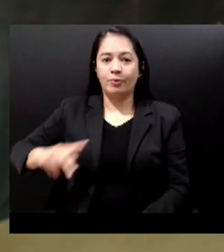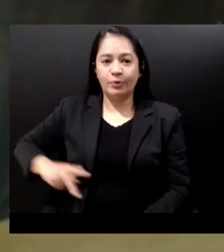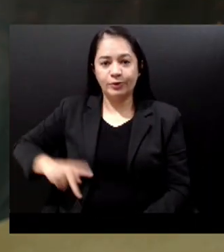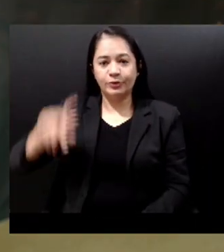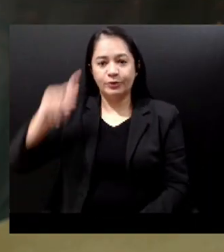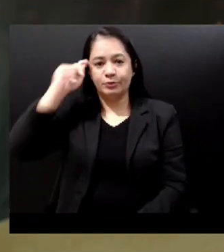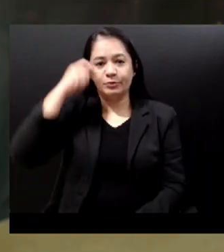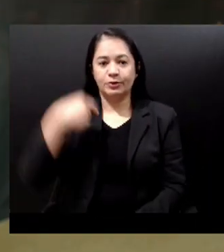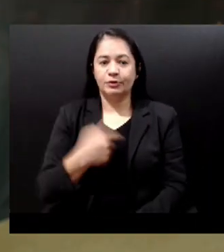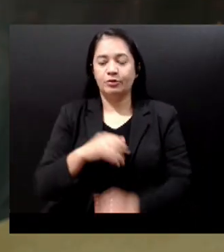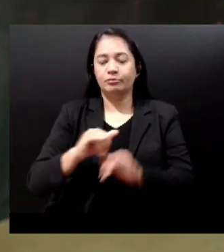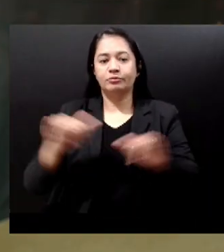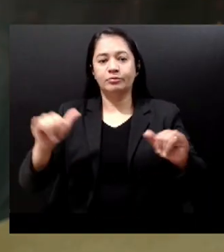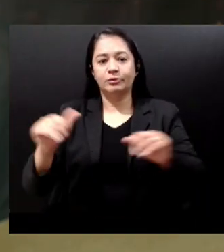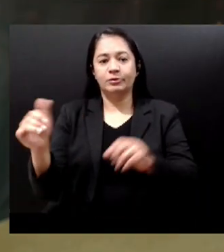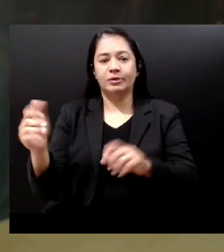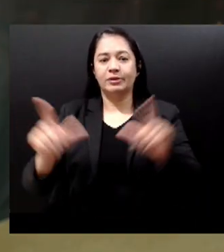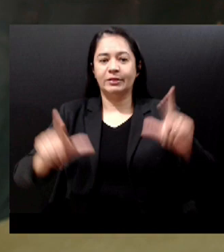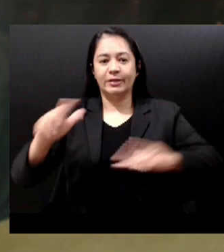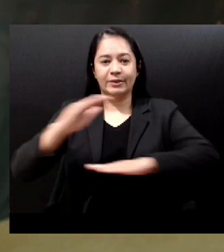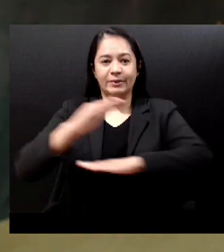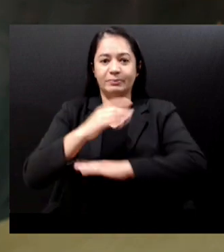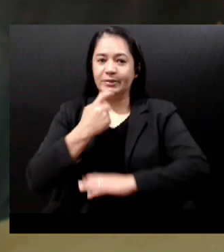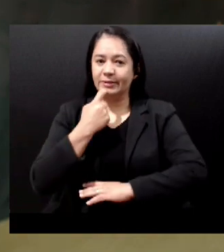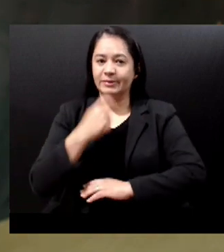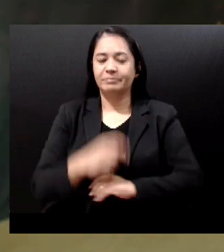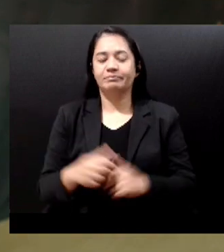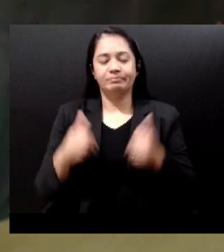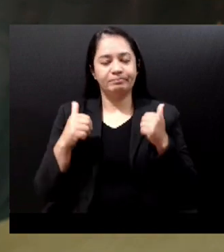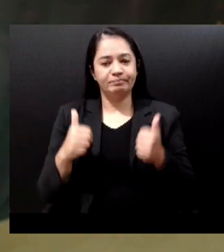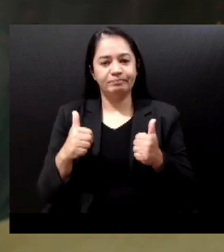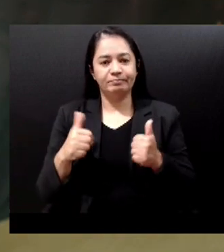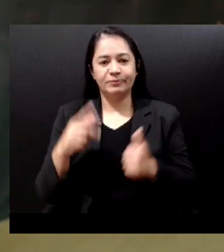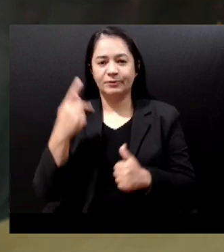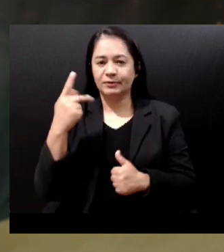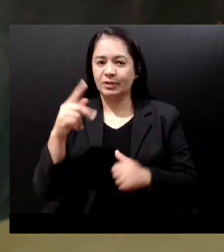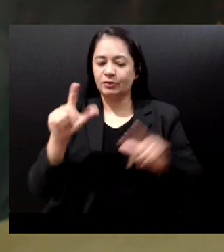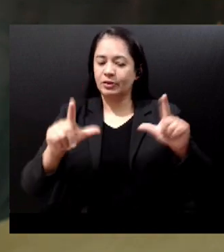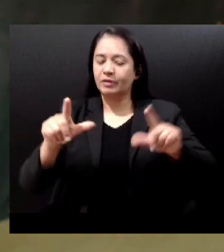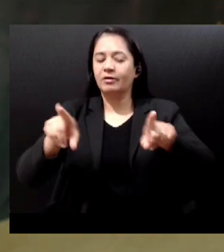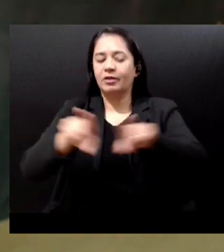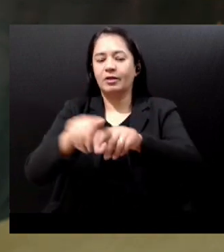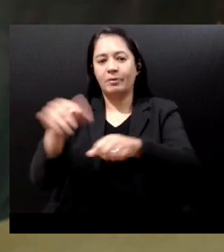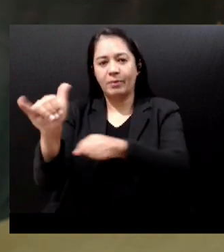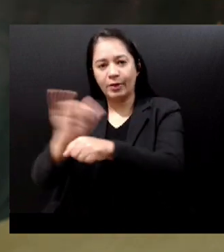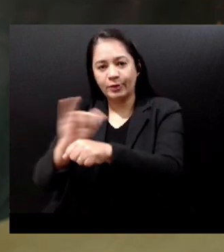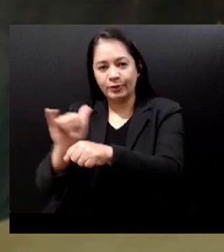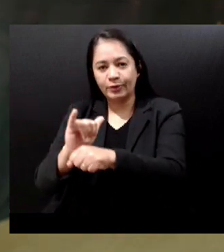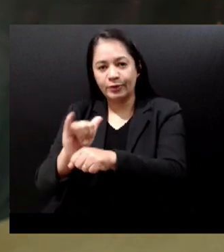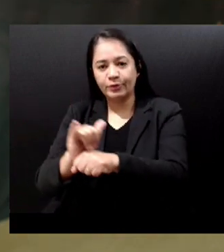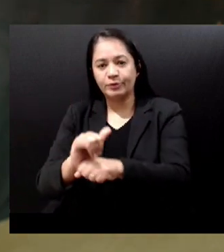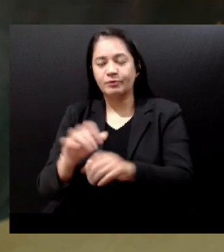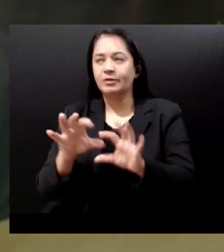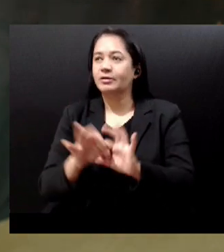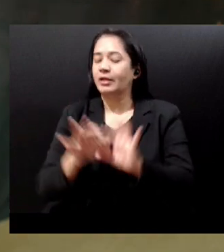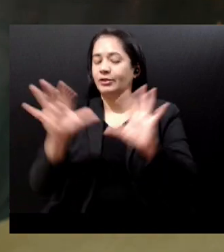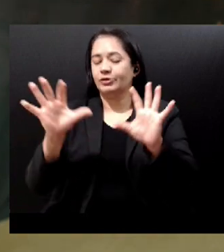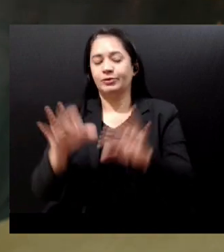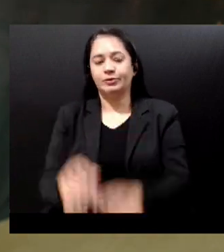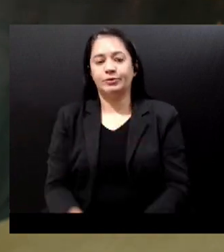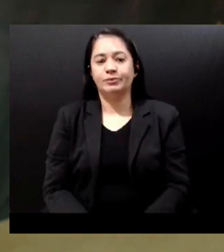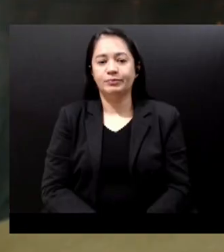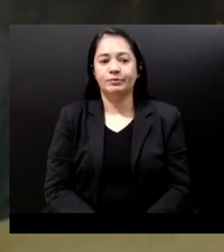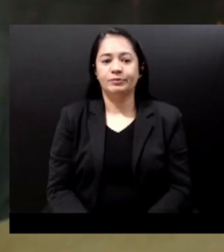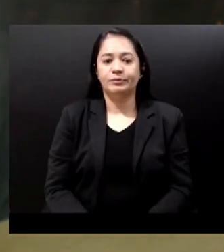pela TV Câmara Campinas, tá bom? Na sua televisão e também no YouTube, se você quiser participar, fique à vontade. Vamos lá, a previsão do tempo